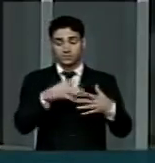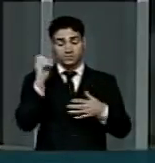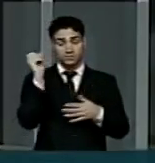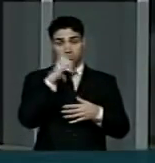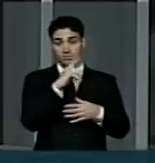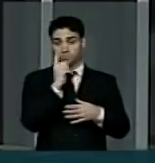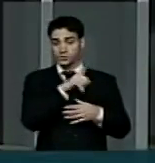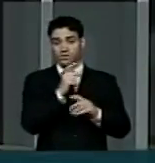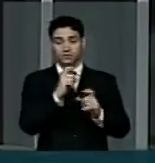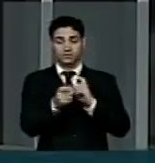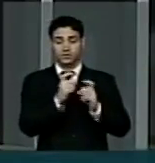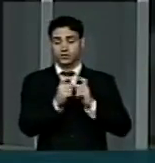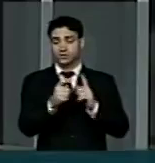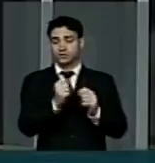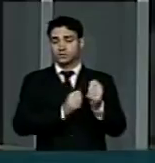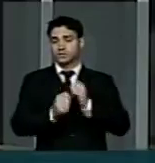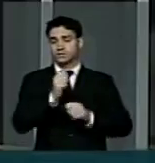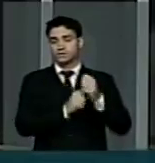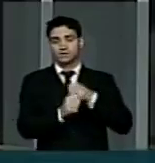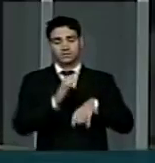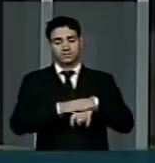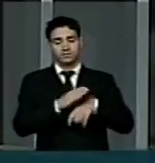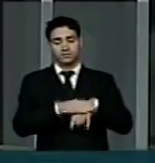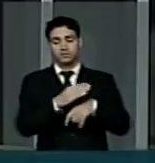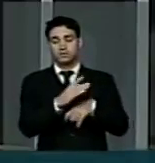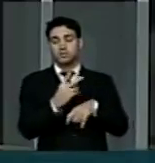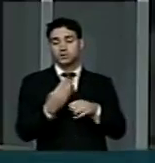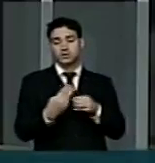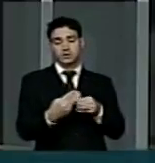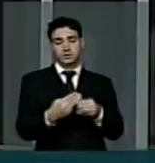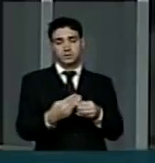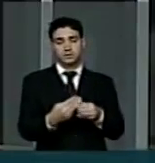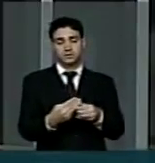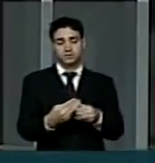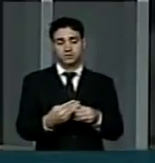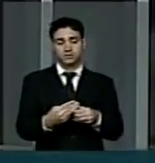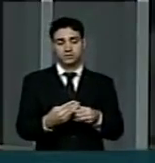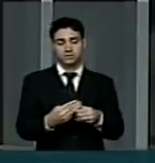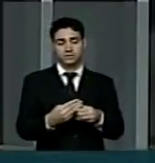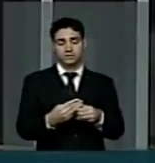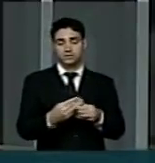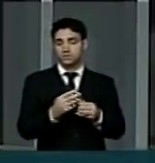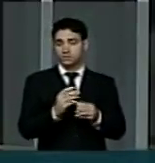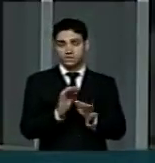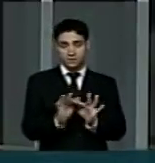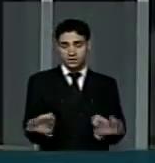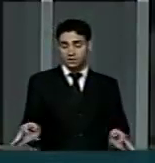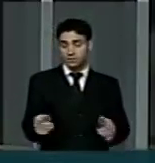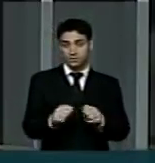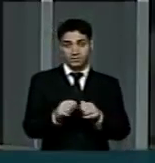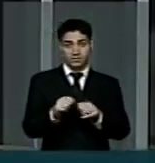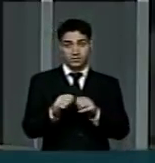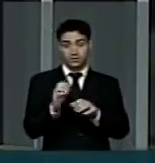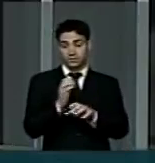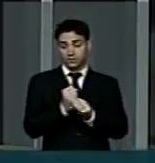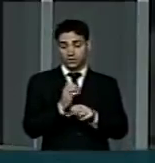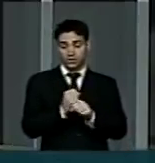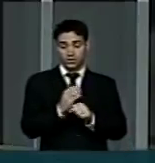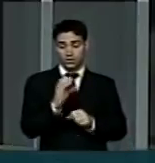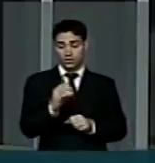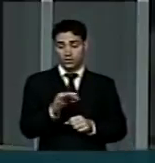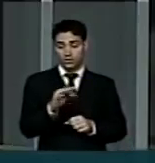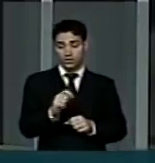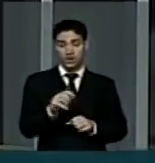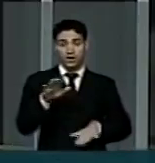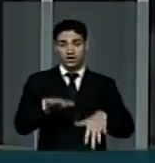poder administrar o seu município. Olha, deputado, faça a conta, Vossa Excelência, e o povo brasileiro me escute, por favor. Às vezes a gente